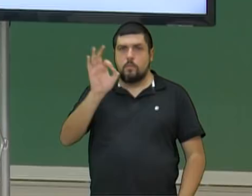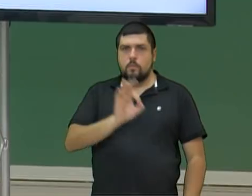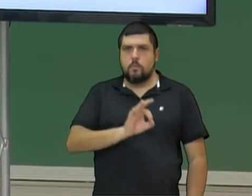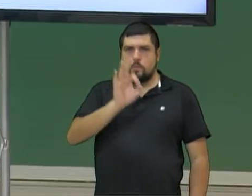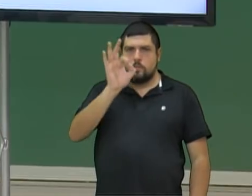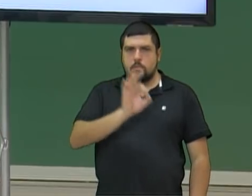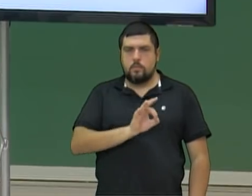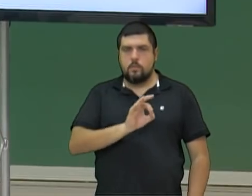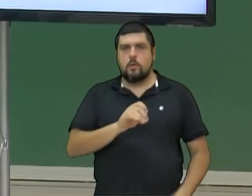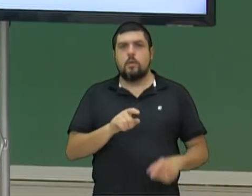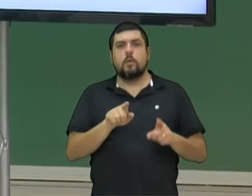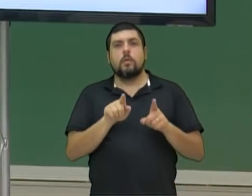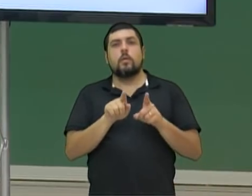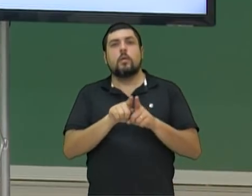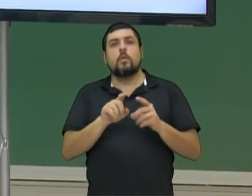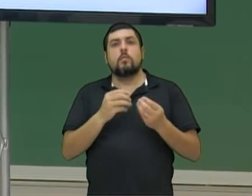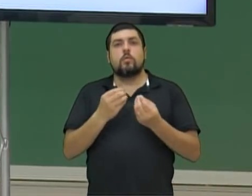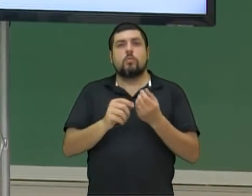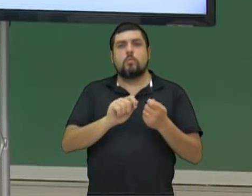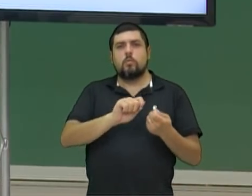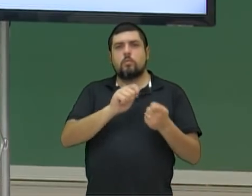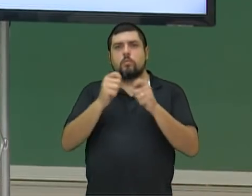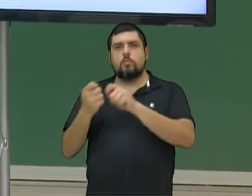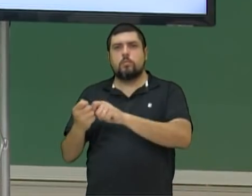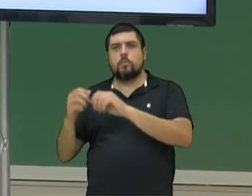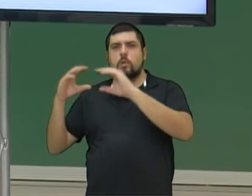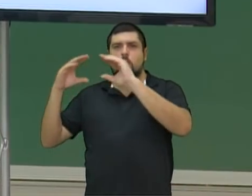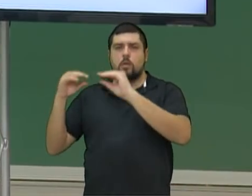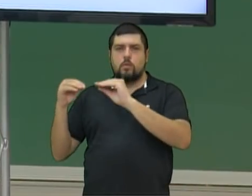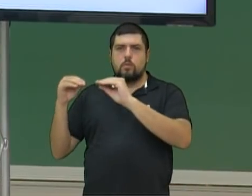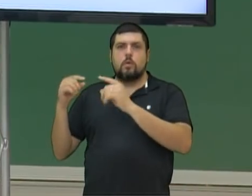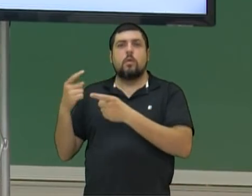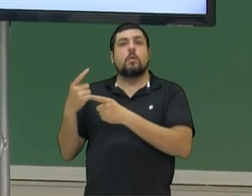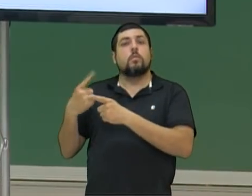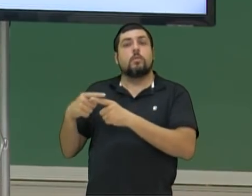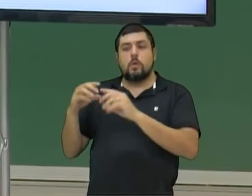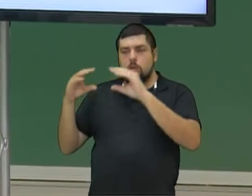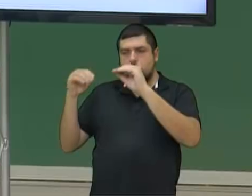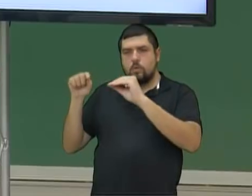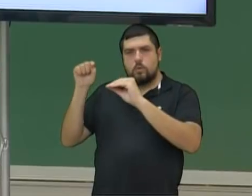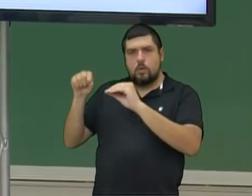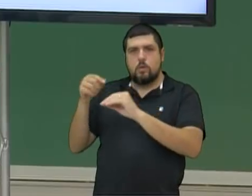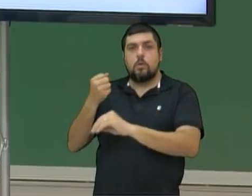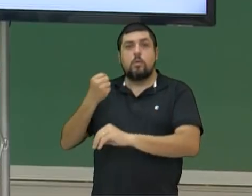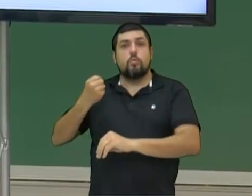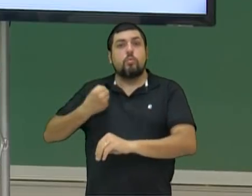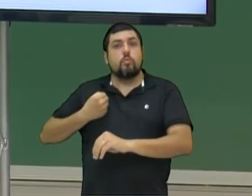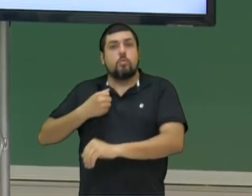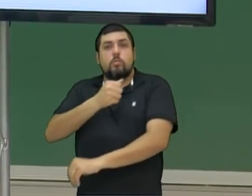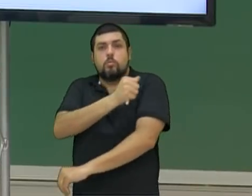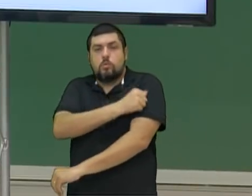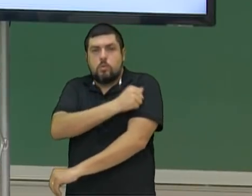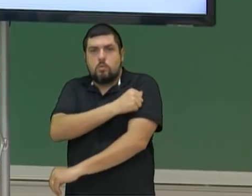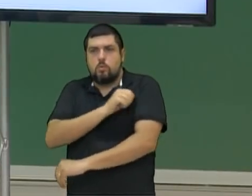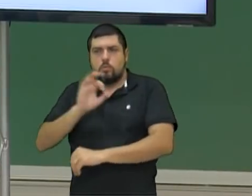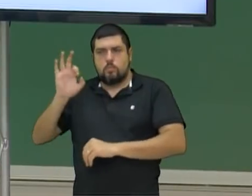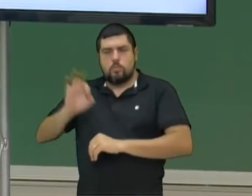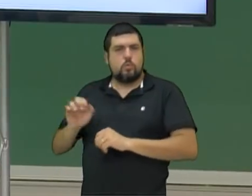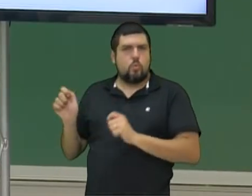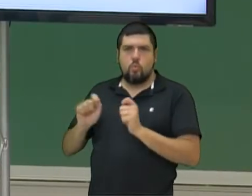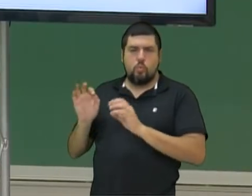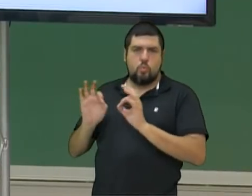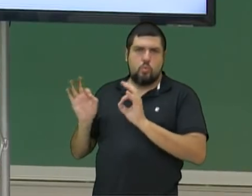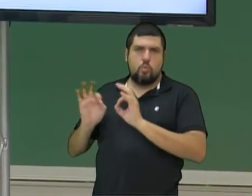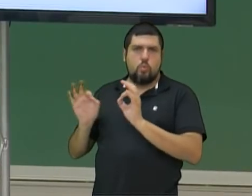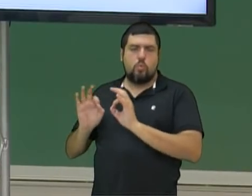para saber quanto que representava à noite, porque à noite nós tínhamos os dados numéricos ali de alunos, tá bom? Que são os